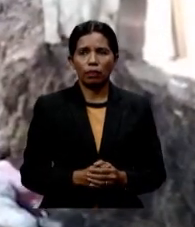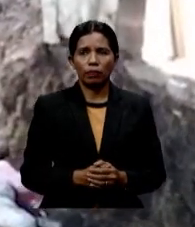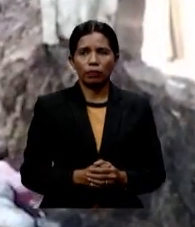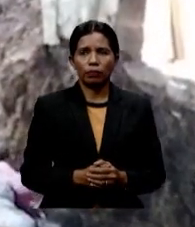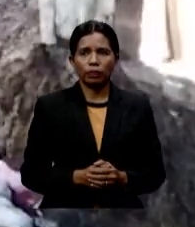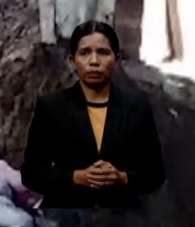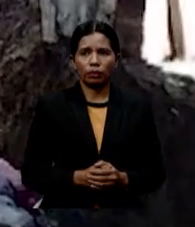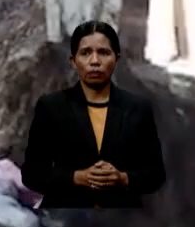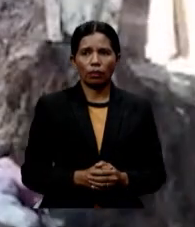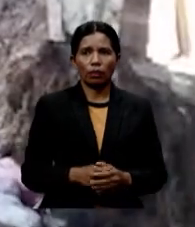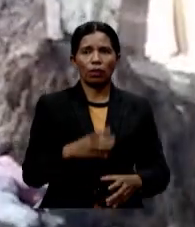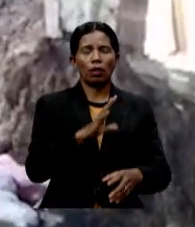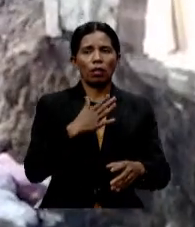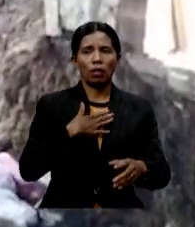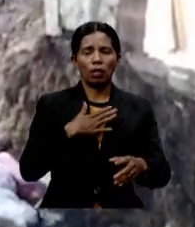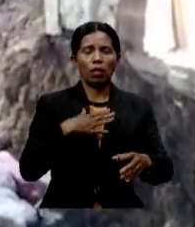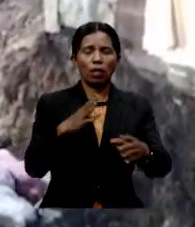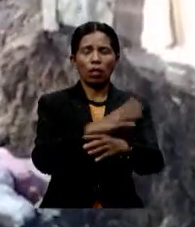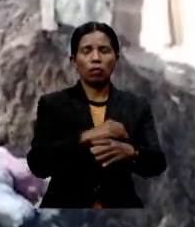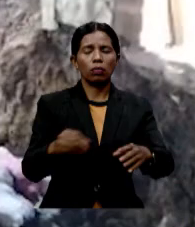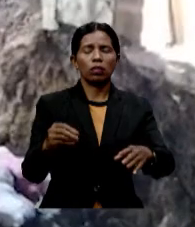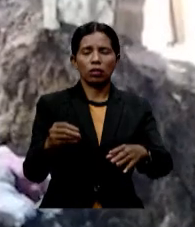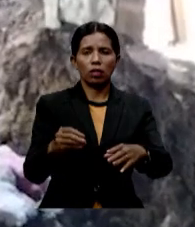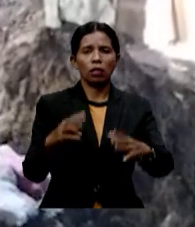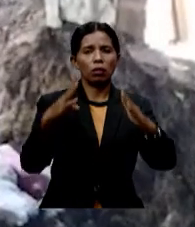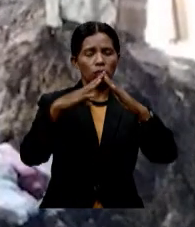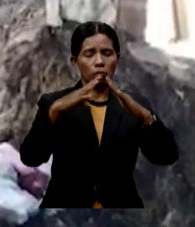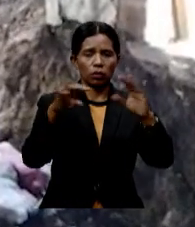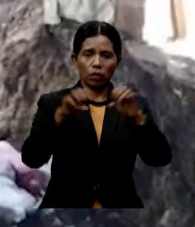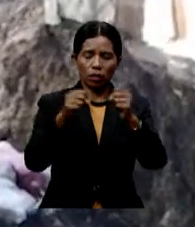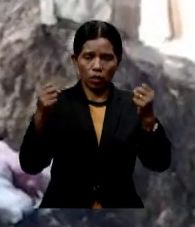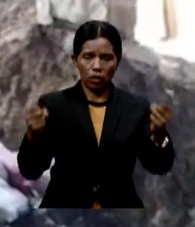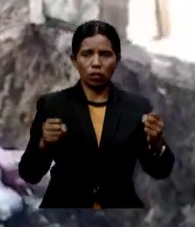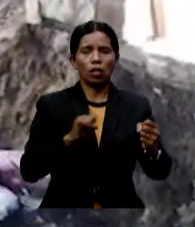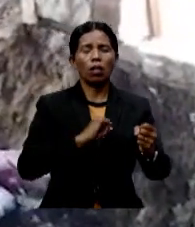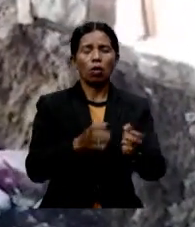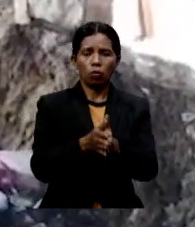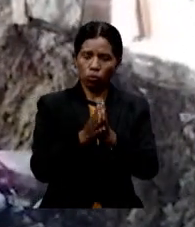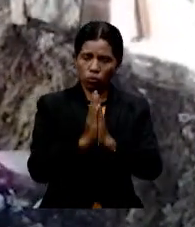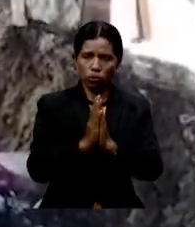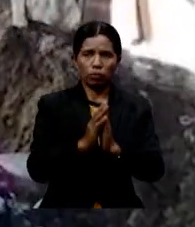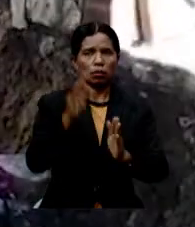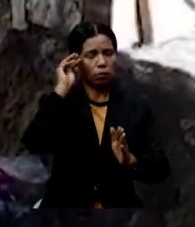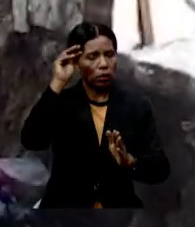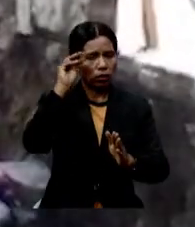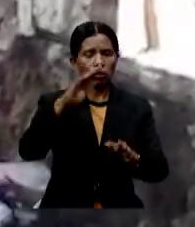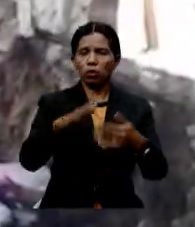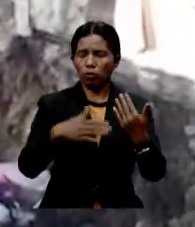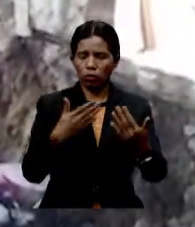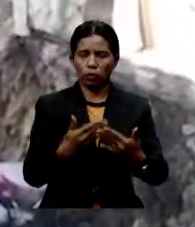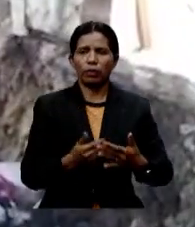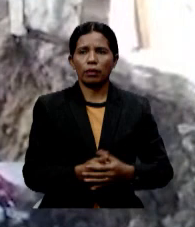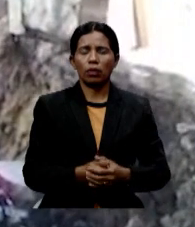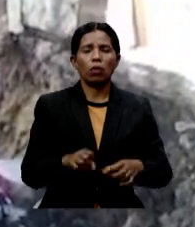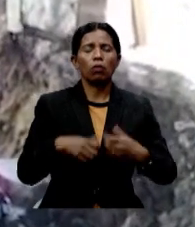ses una fer kramit mos balu na fer ya lara neve hau kusu ba itenia ministeru kompetente pois